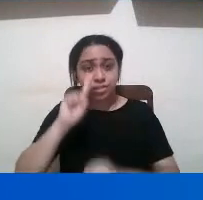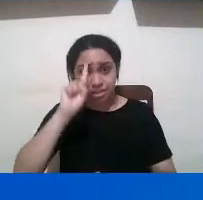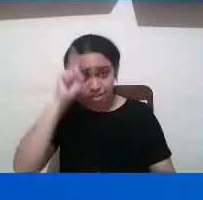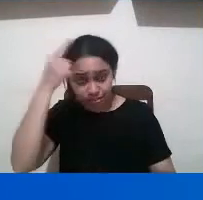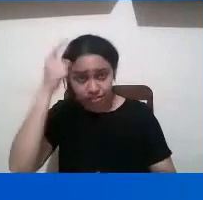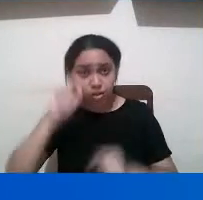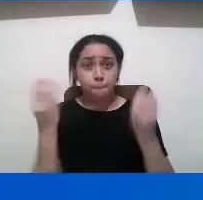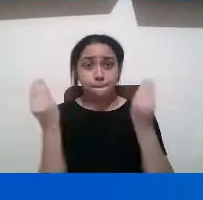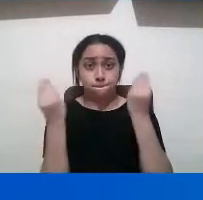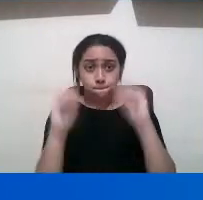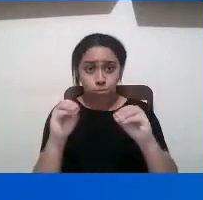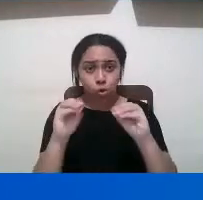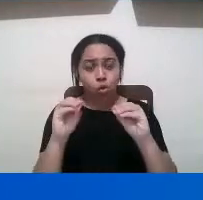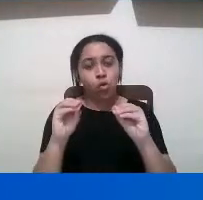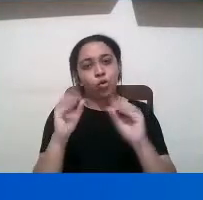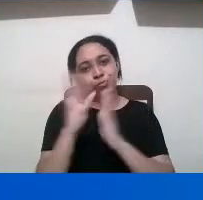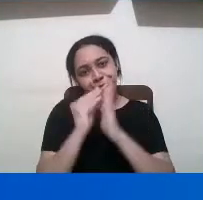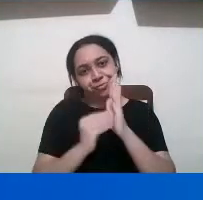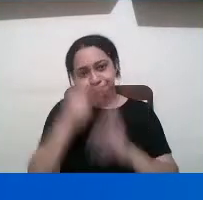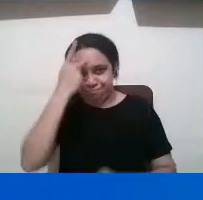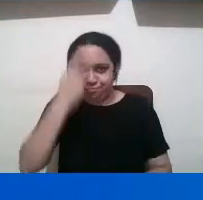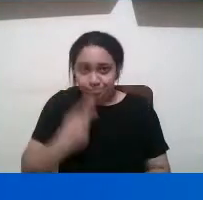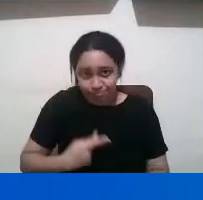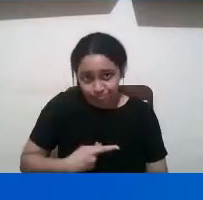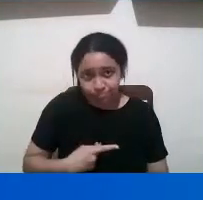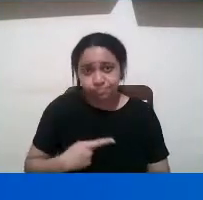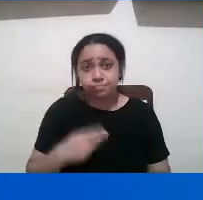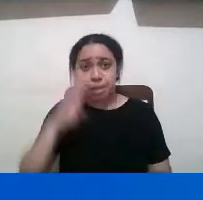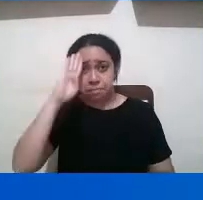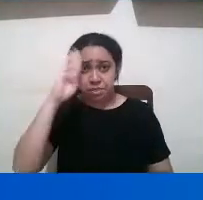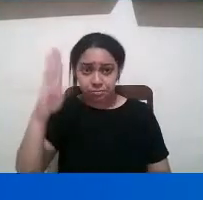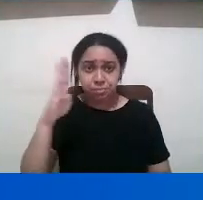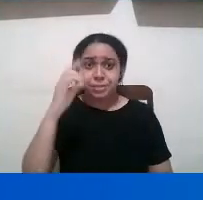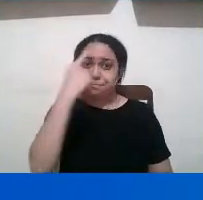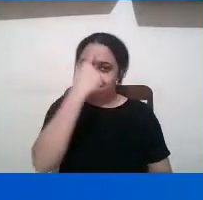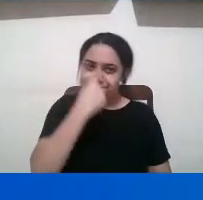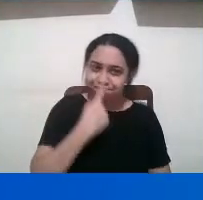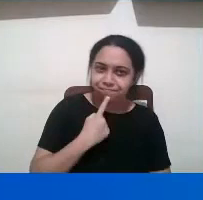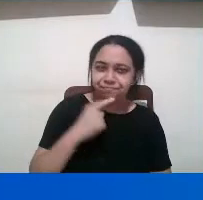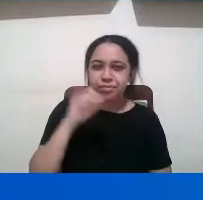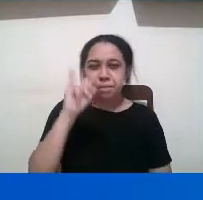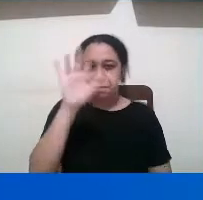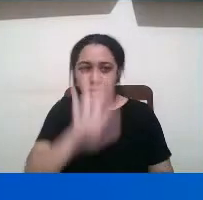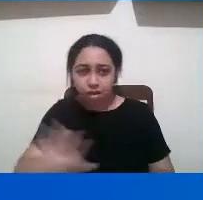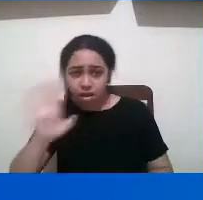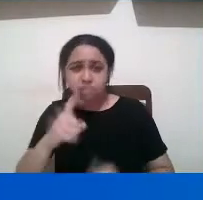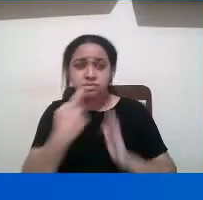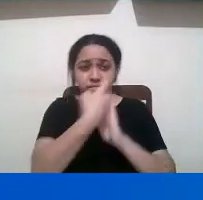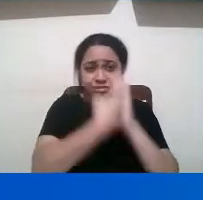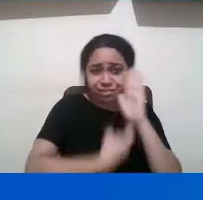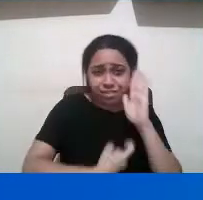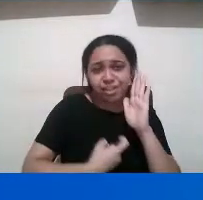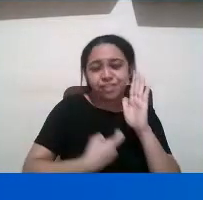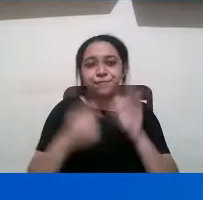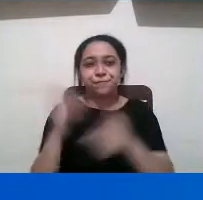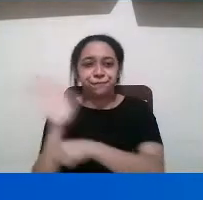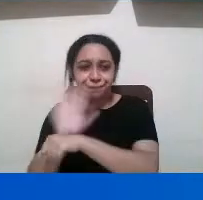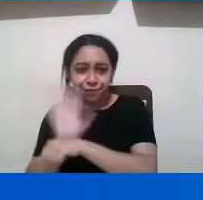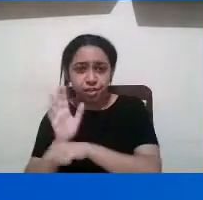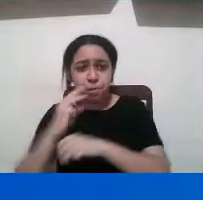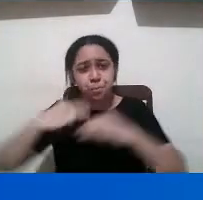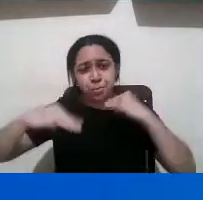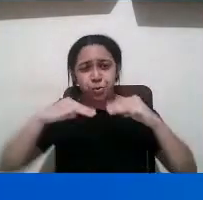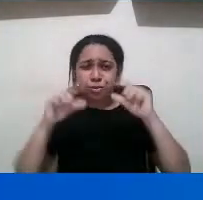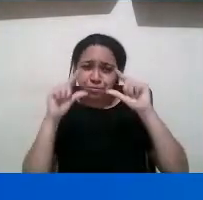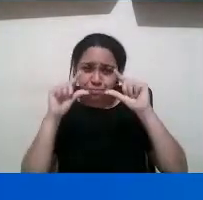postagem de conteúdo próprio né então principalmente imagens mas também textos e vídeos né música É o que tem a menor